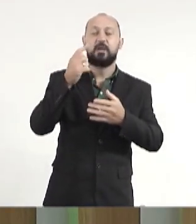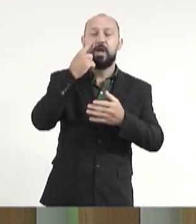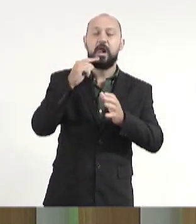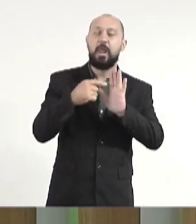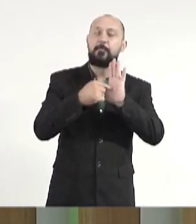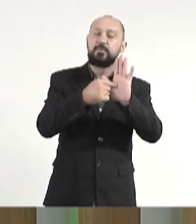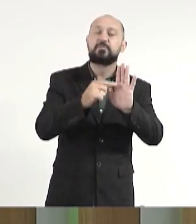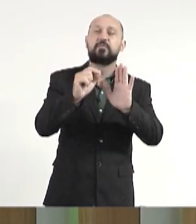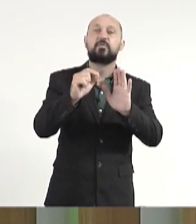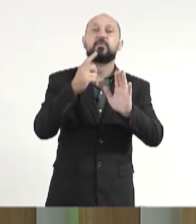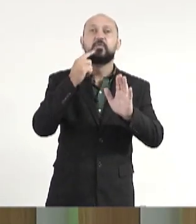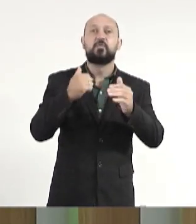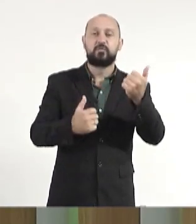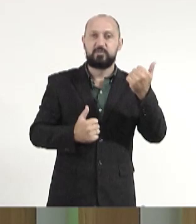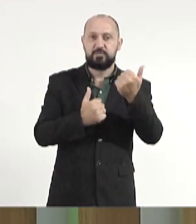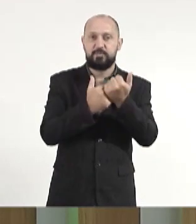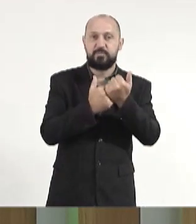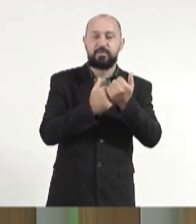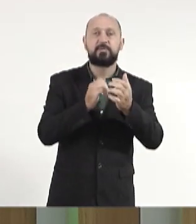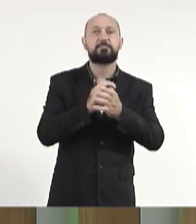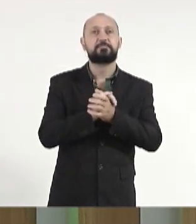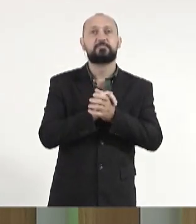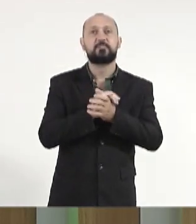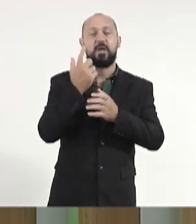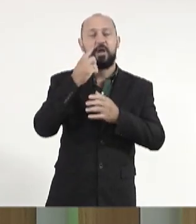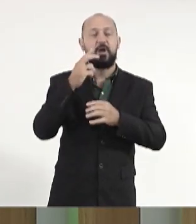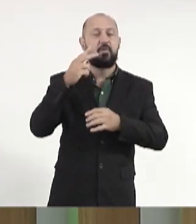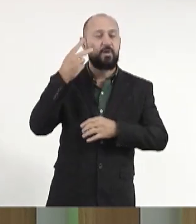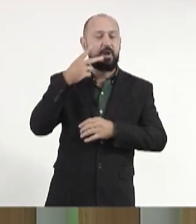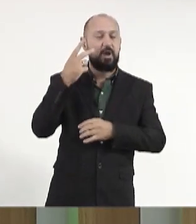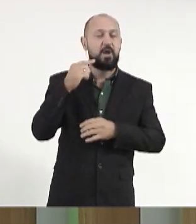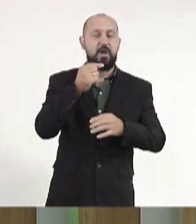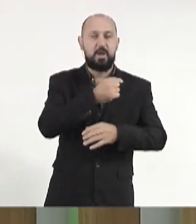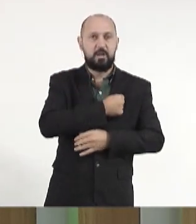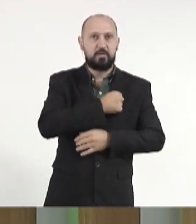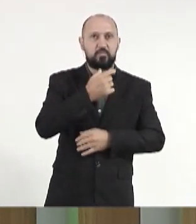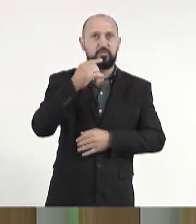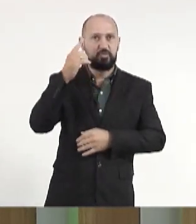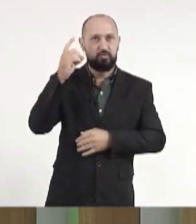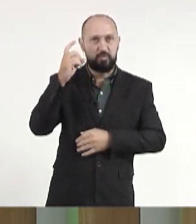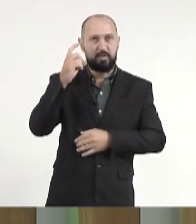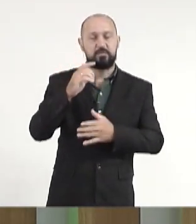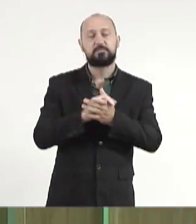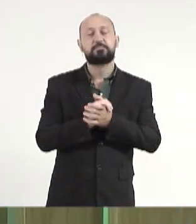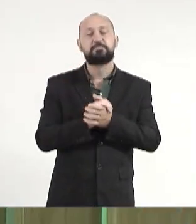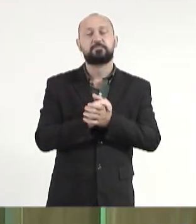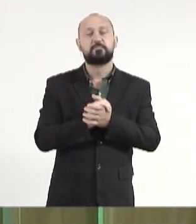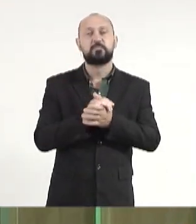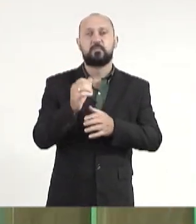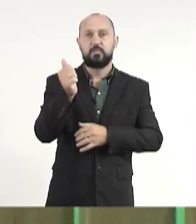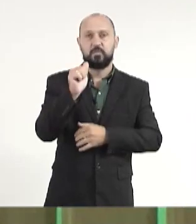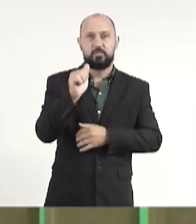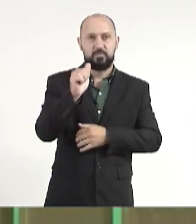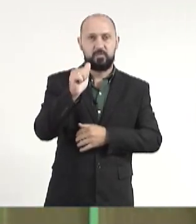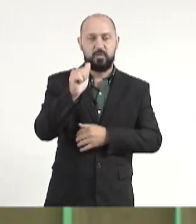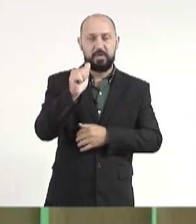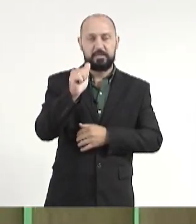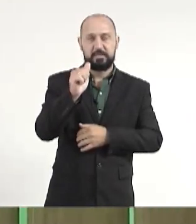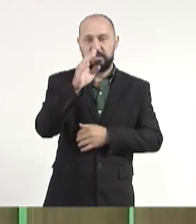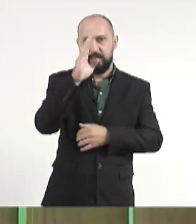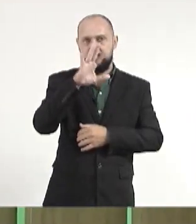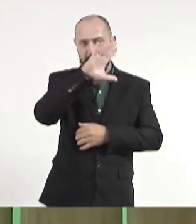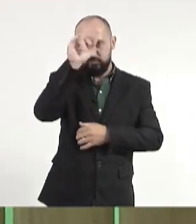espaço sério de debate e importante para que todas as pessoas estejam seguras. Obrigada. Só para corrigir a informação que eu dei